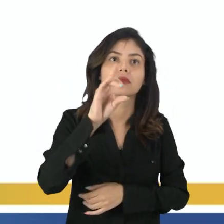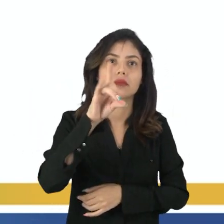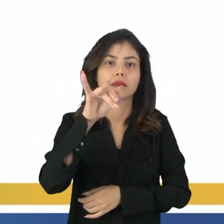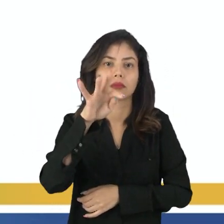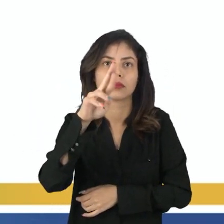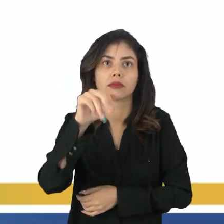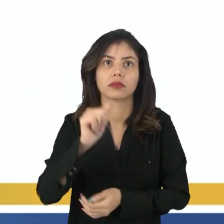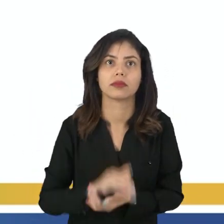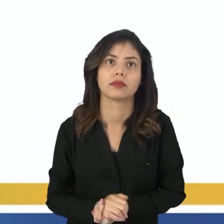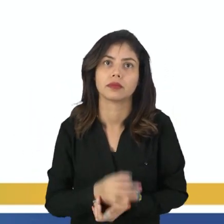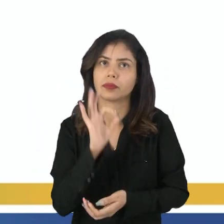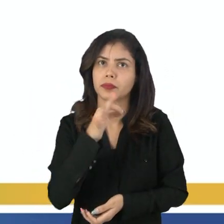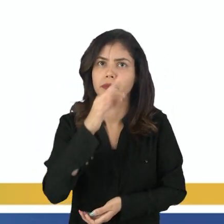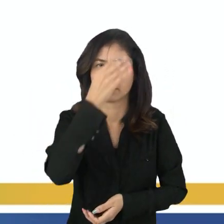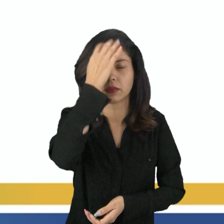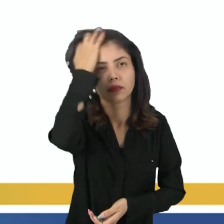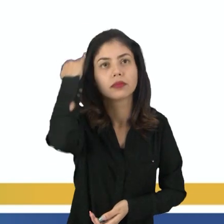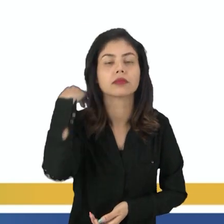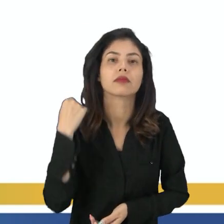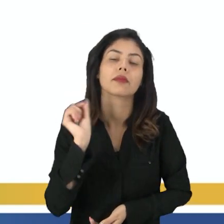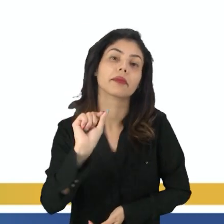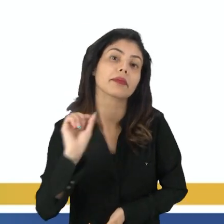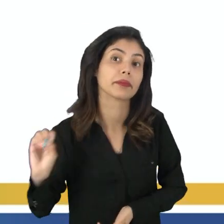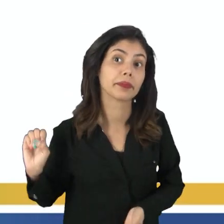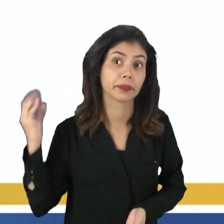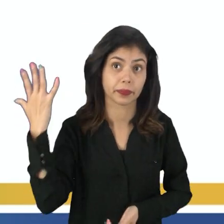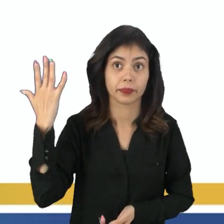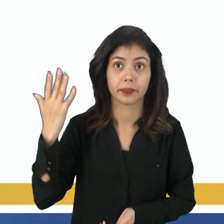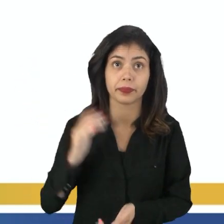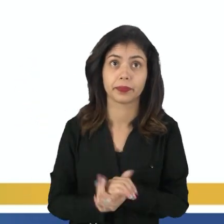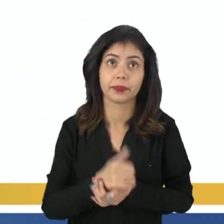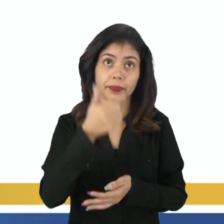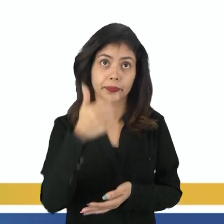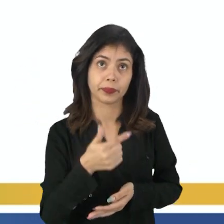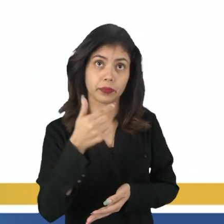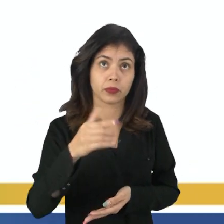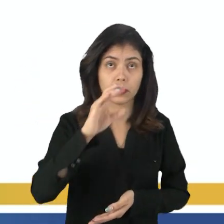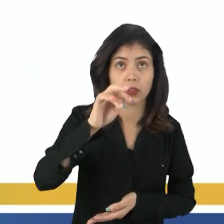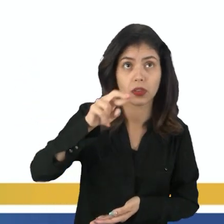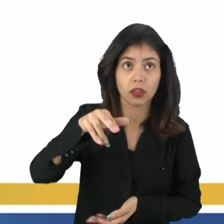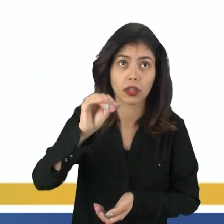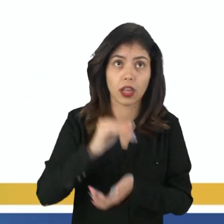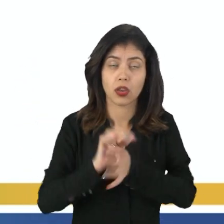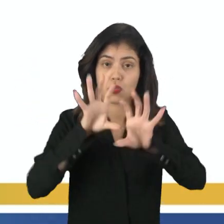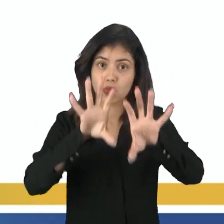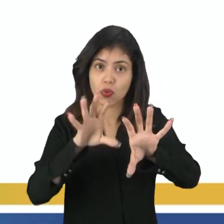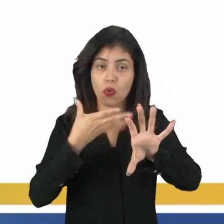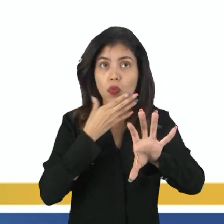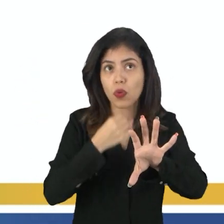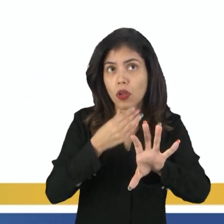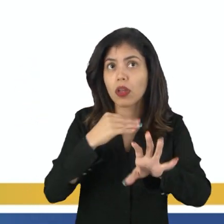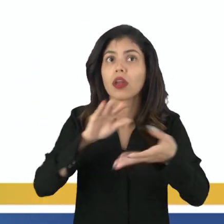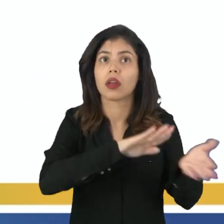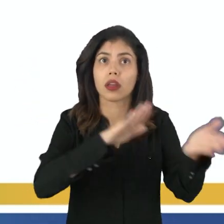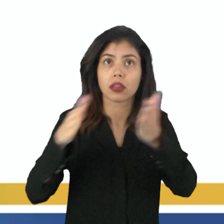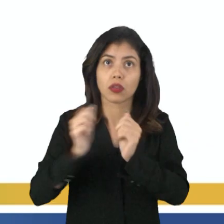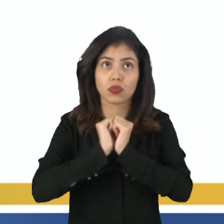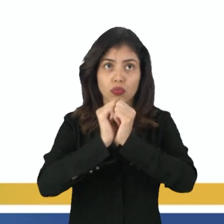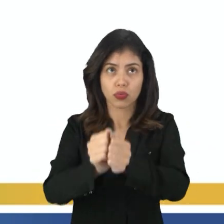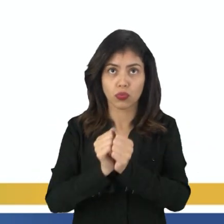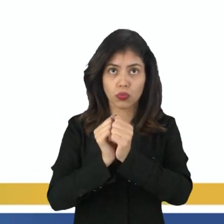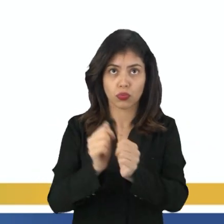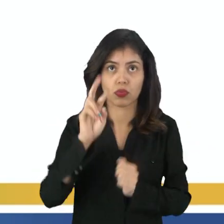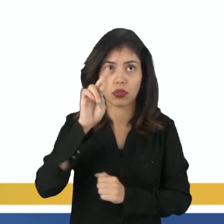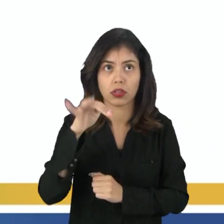ocidental, certo? Então, o que vai acontecer? Segundo consta, esse homem, ele participava de um